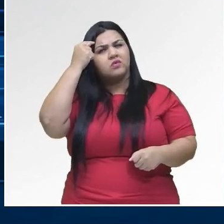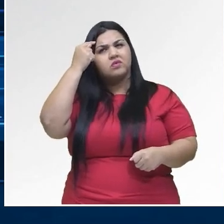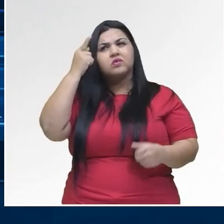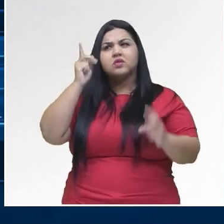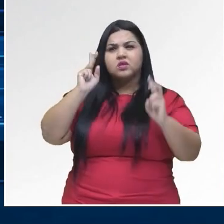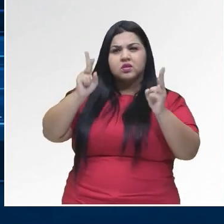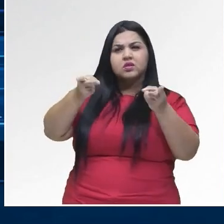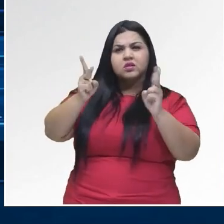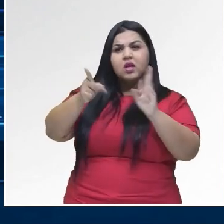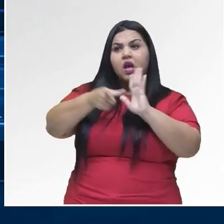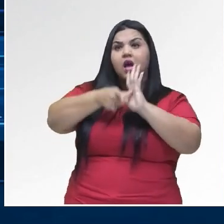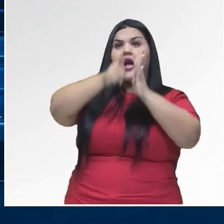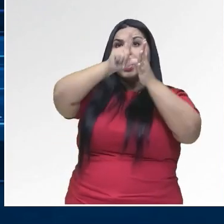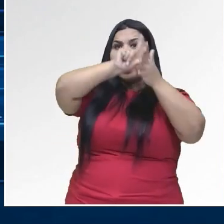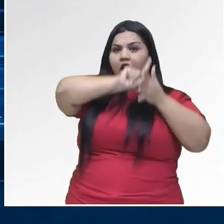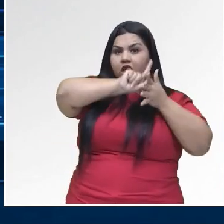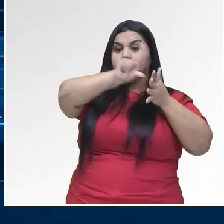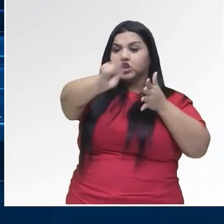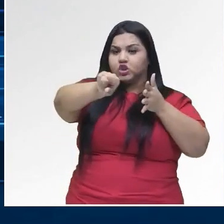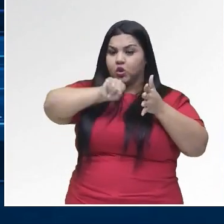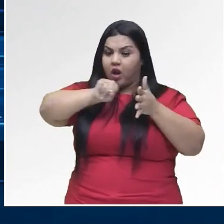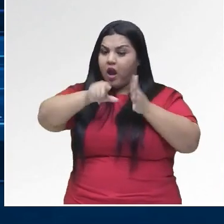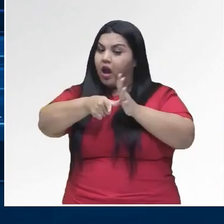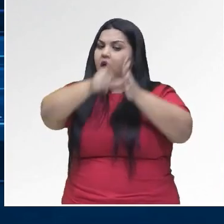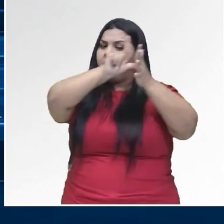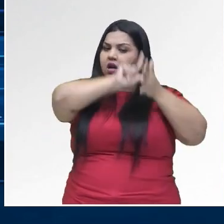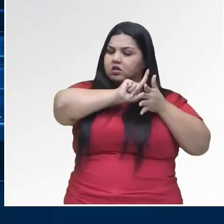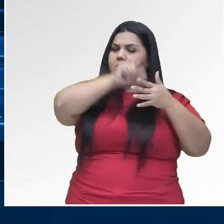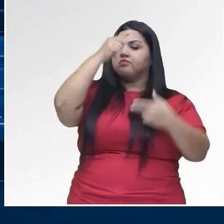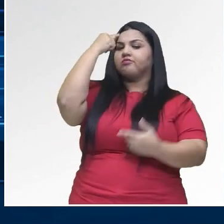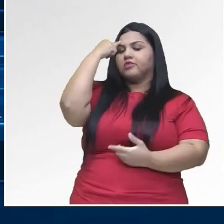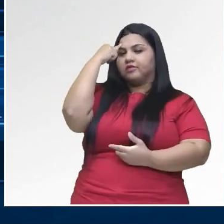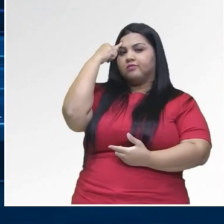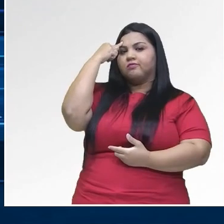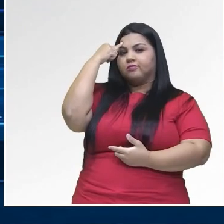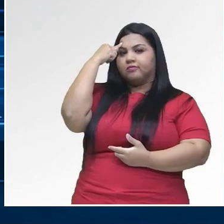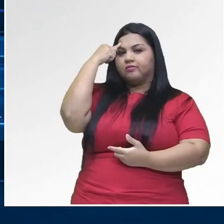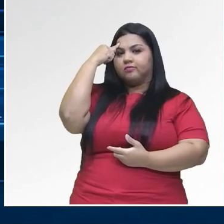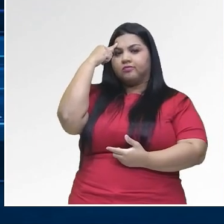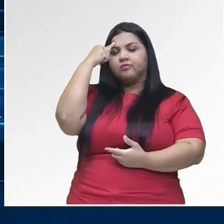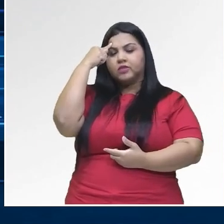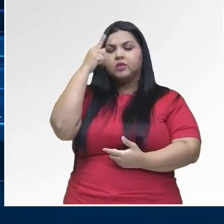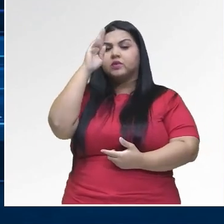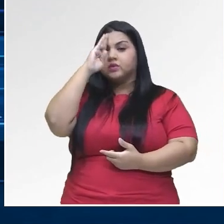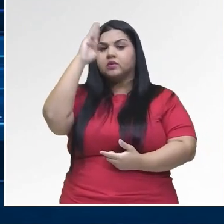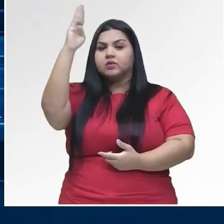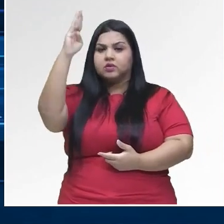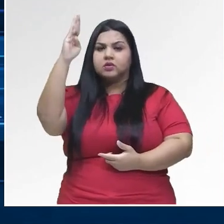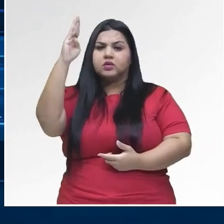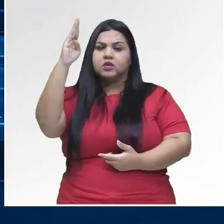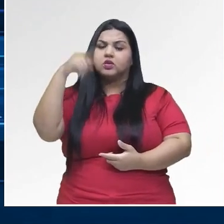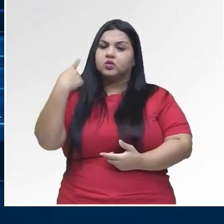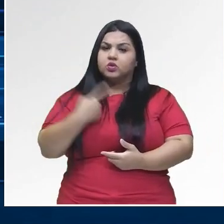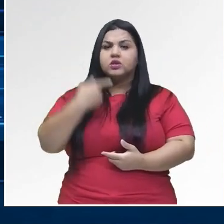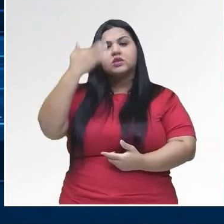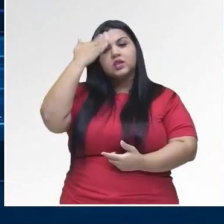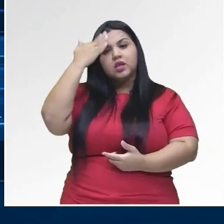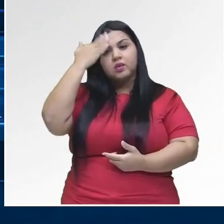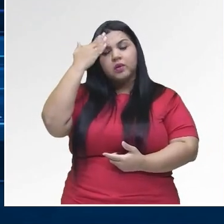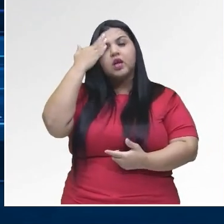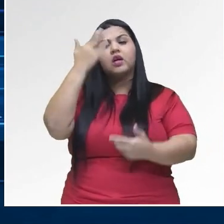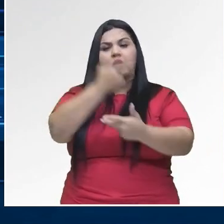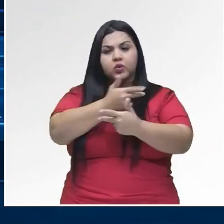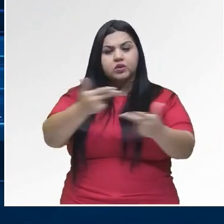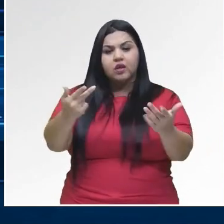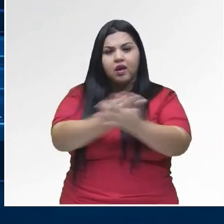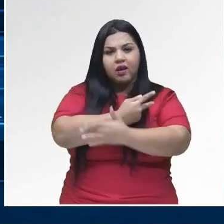sempre antes de tomar uma decisão, antes de fazer uma coisa, principalmente quando nós sabemos que aquela coisa é